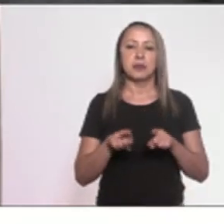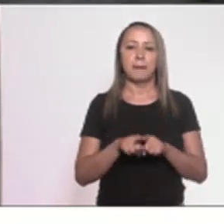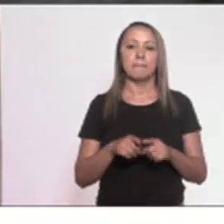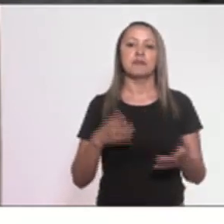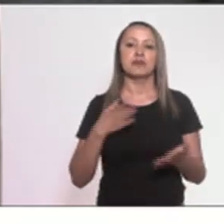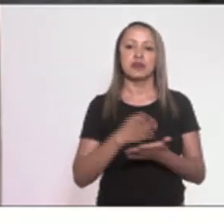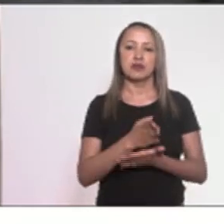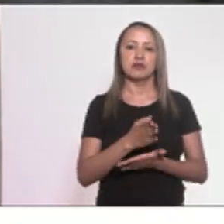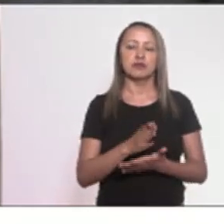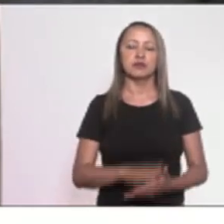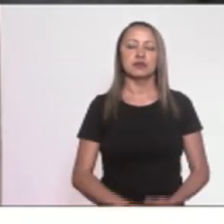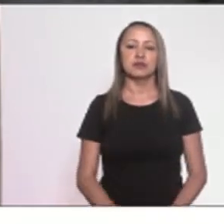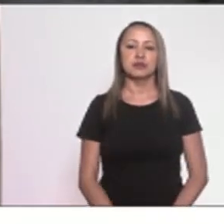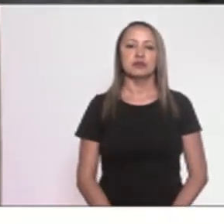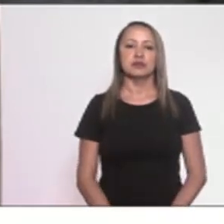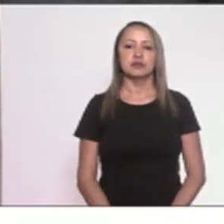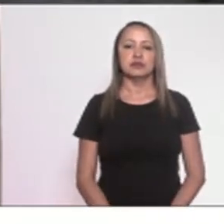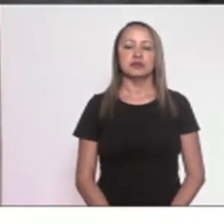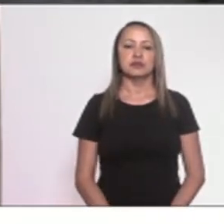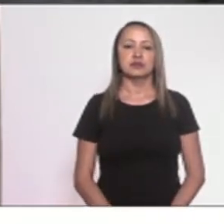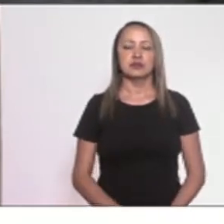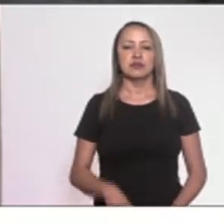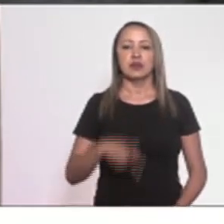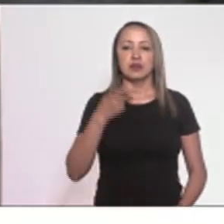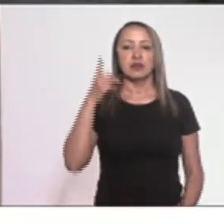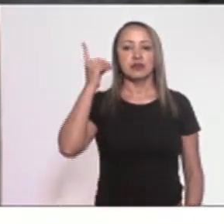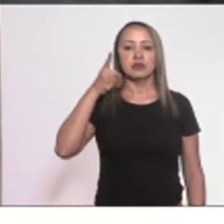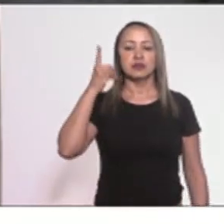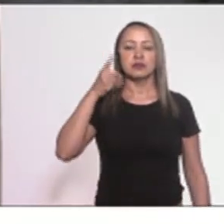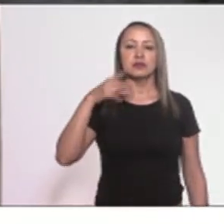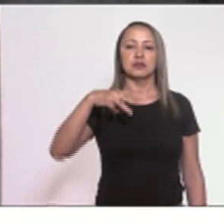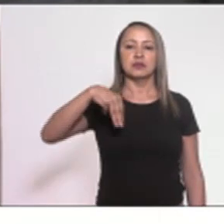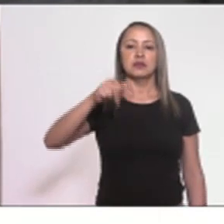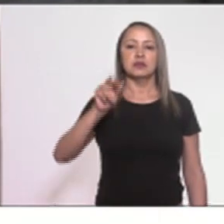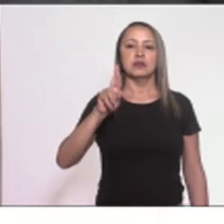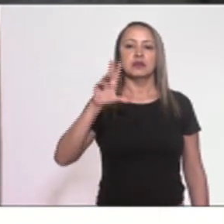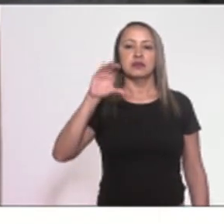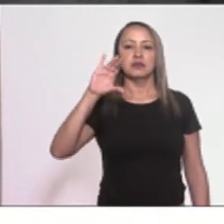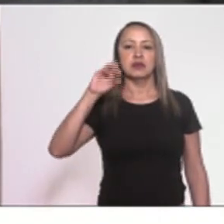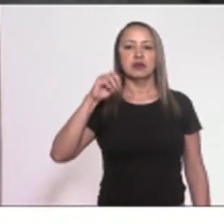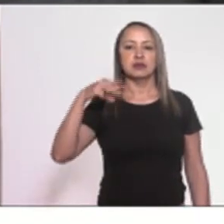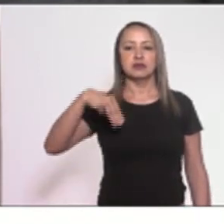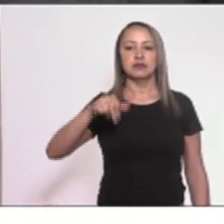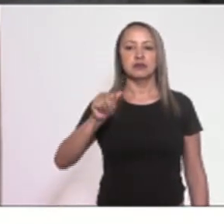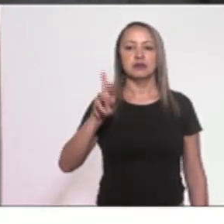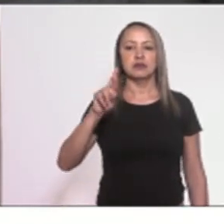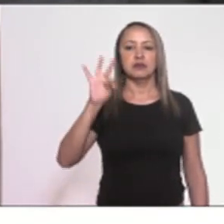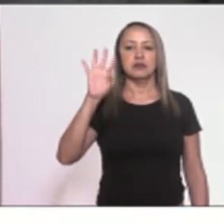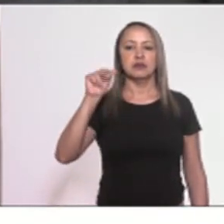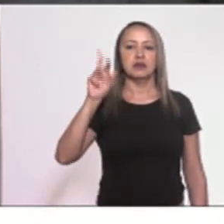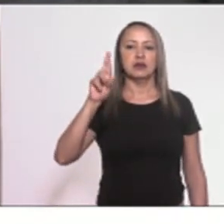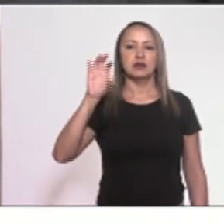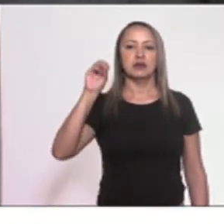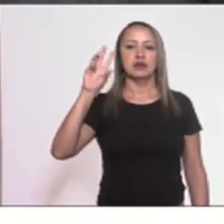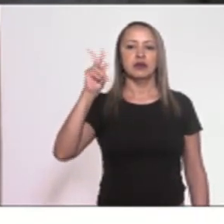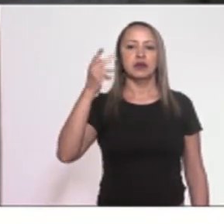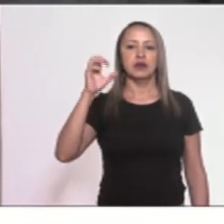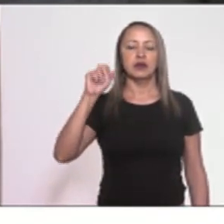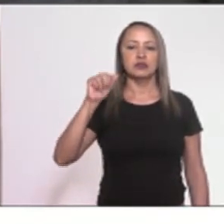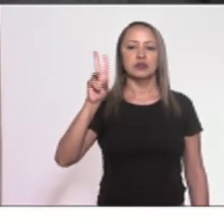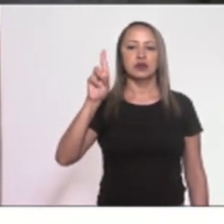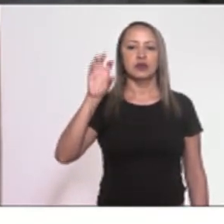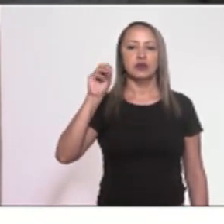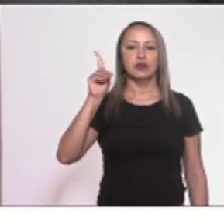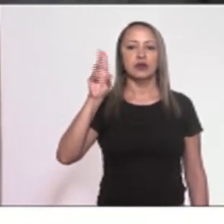com emendas. Relatores, deputado Márcio Pacheco, Rosane Félix, Marta Rocha e Rodrigo Amorim.